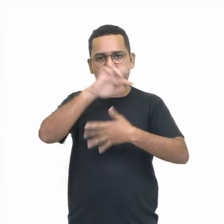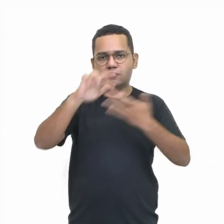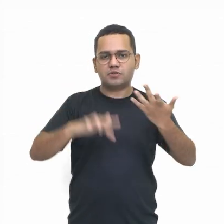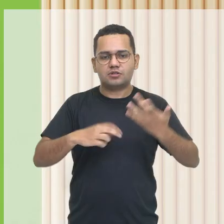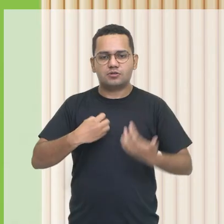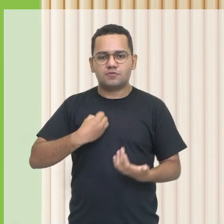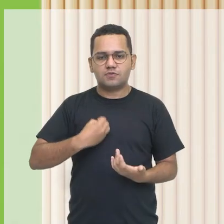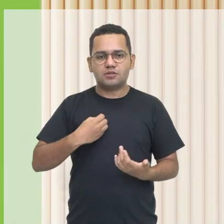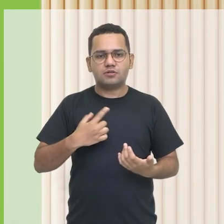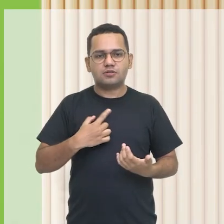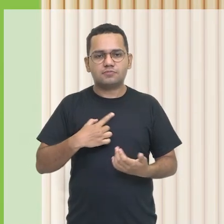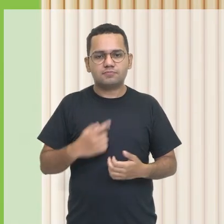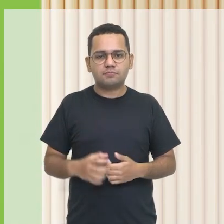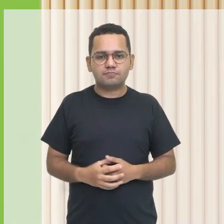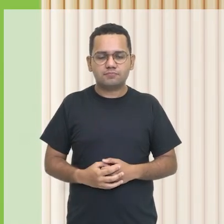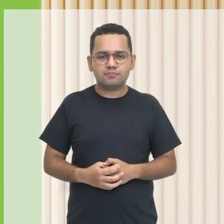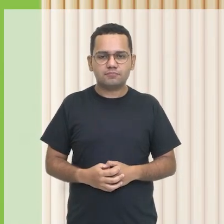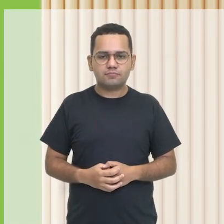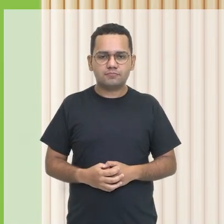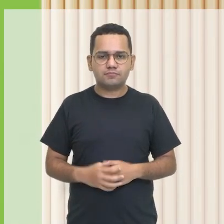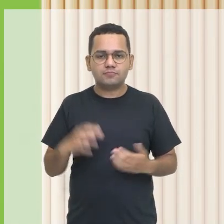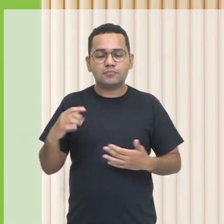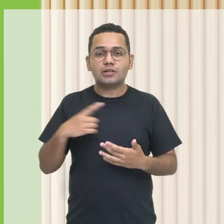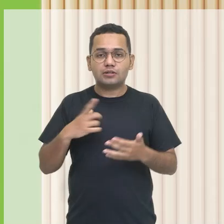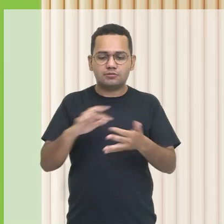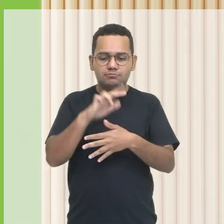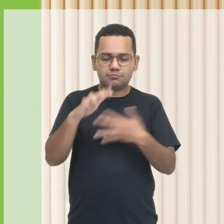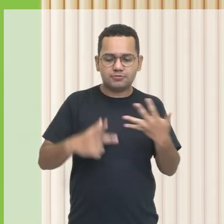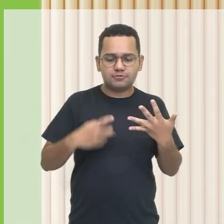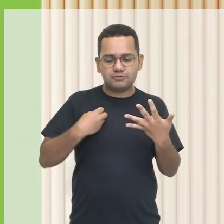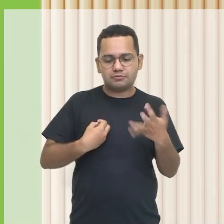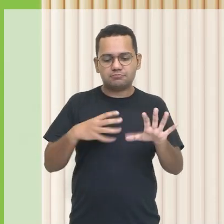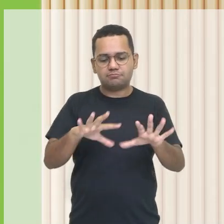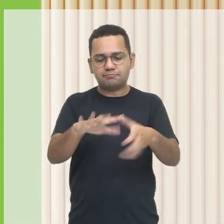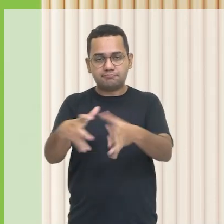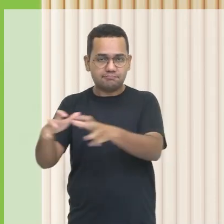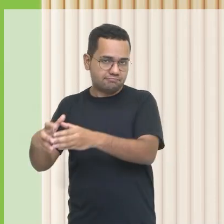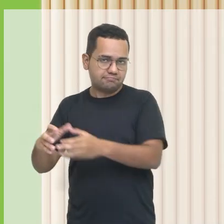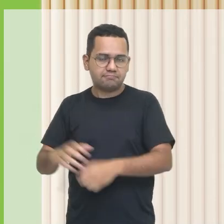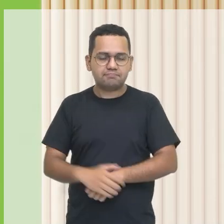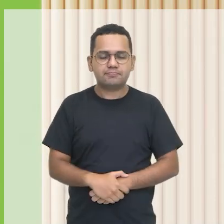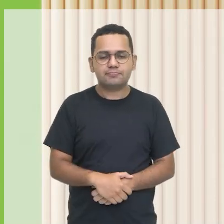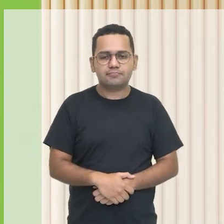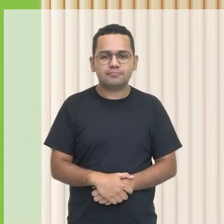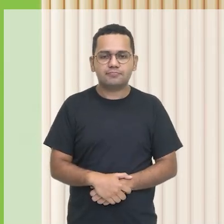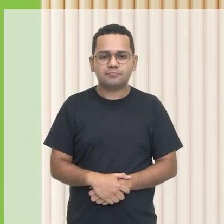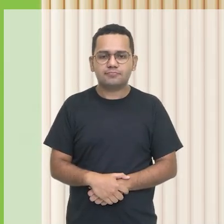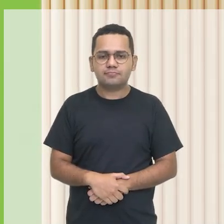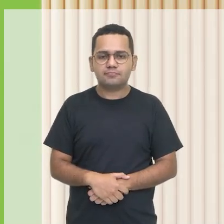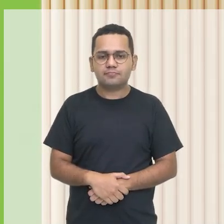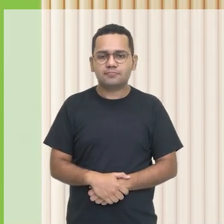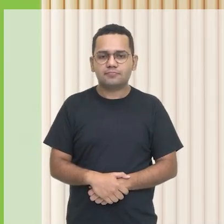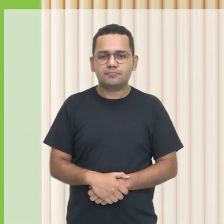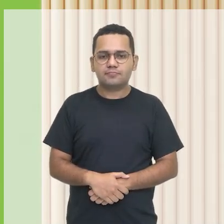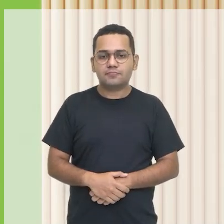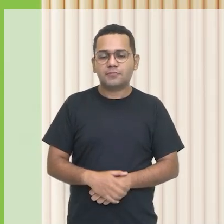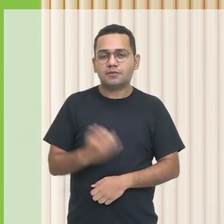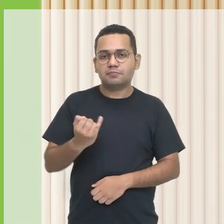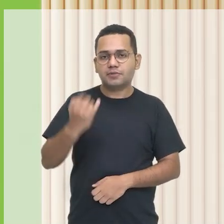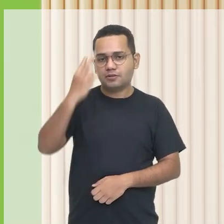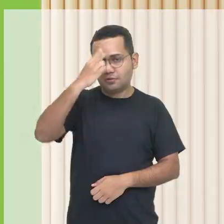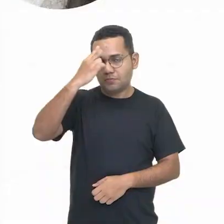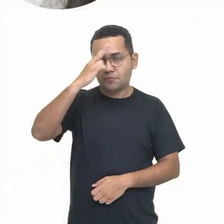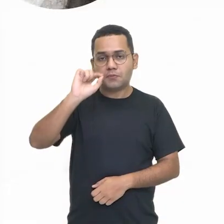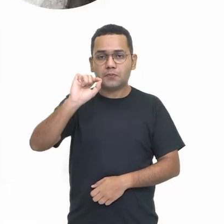diversidade biológica. E quando eu falo em diversidade biológica, é importante a gente lembrar sobre